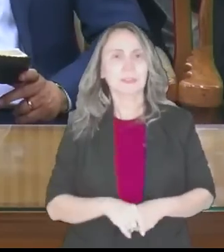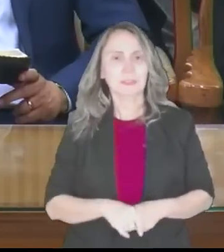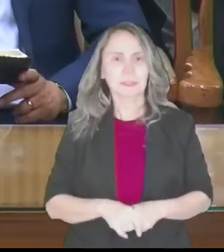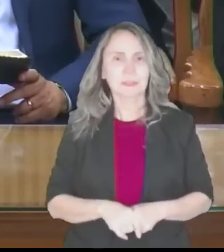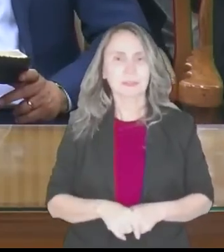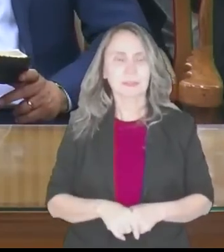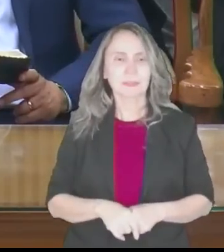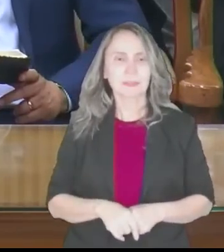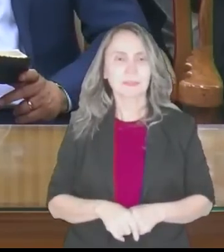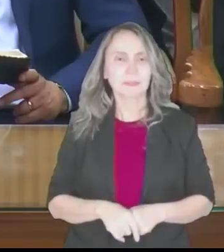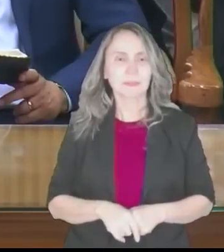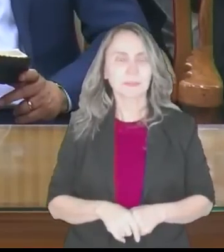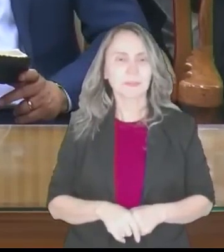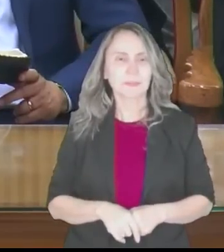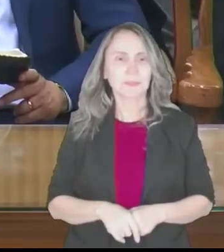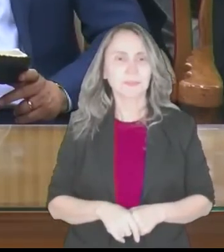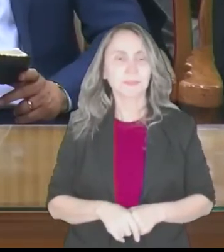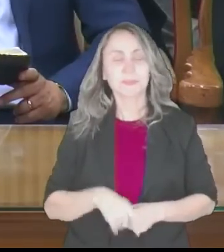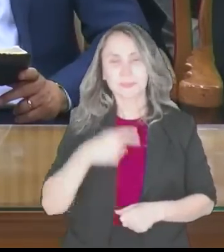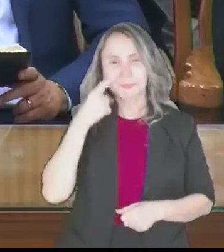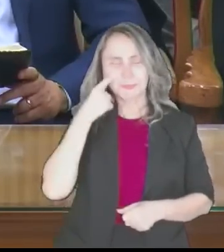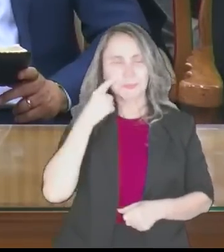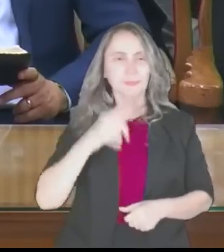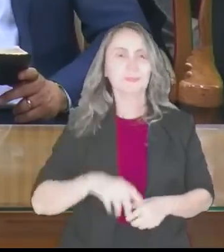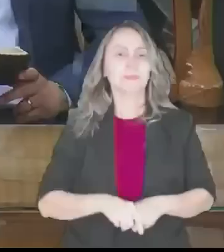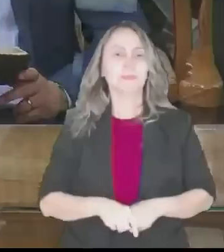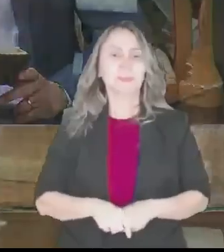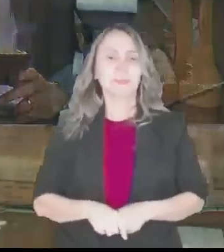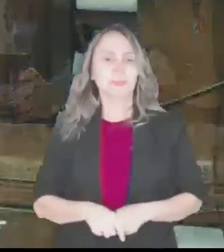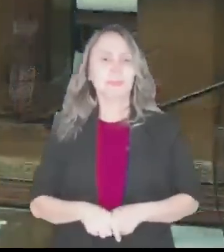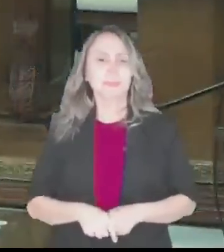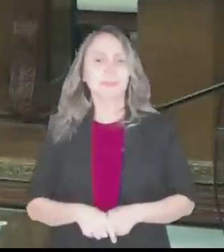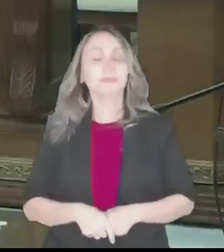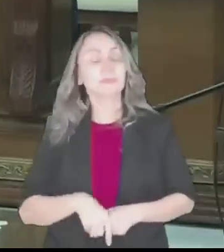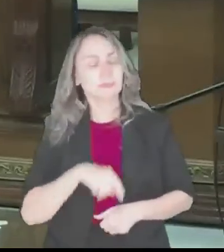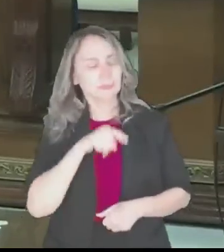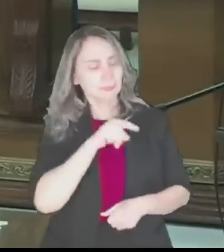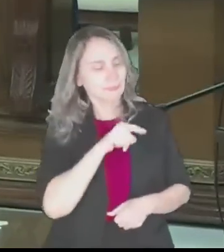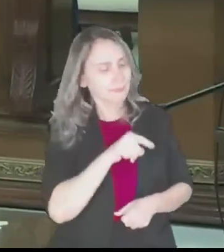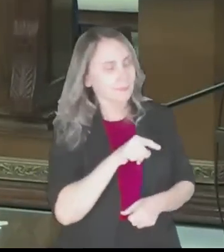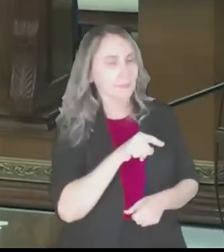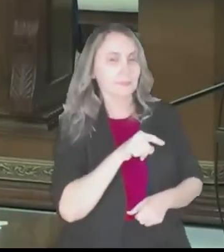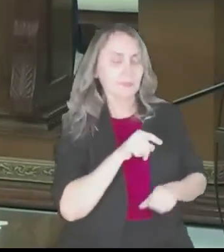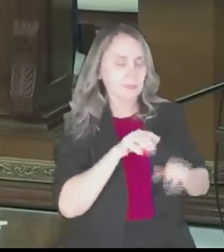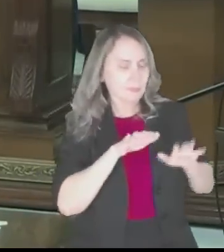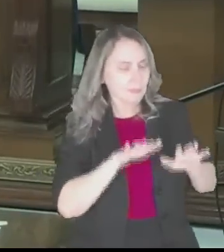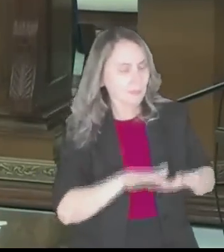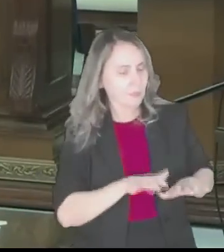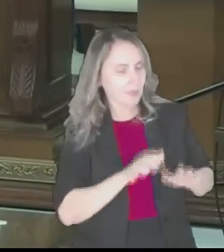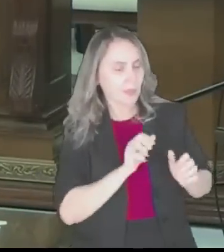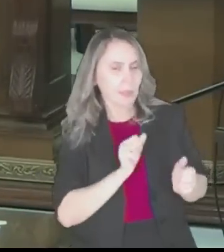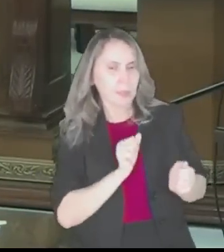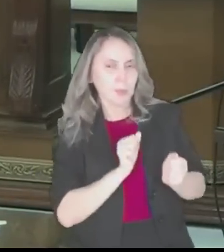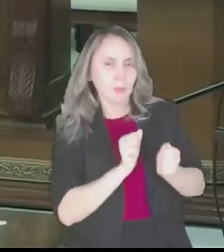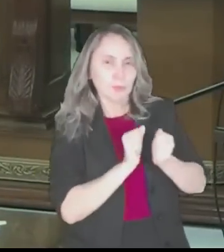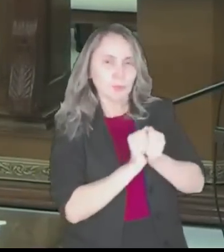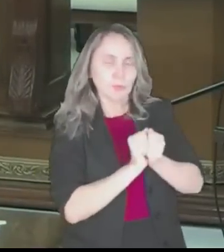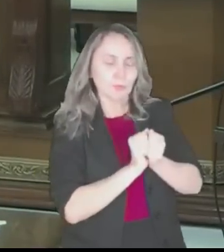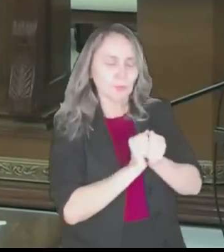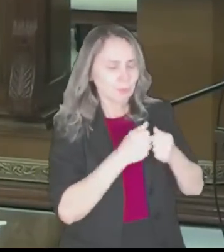Aleluia. Olha aí, a NVI, leia na NVI. Você ficará aqui comigo. Para